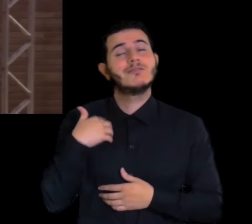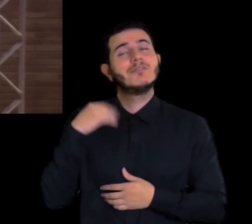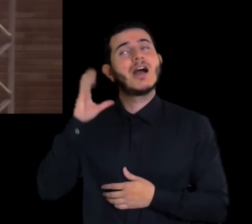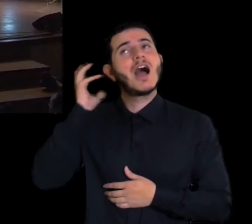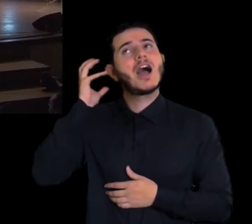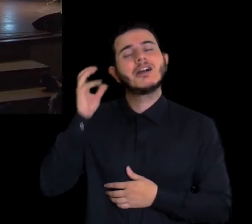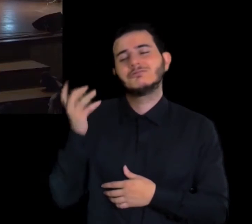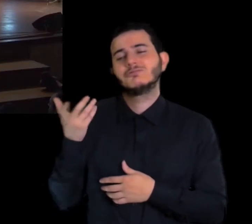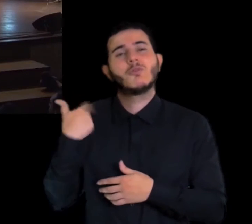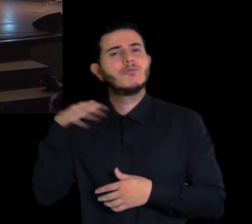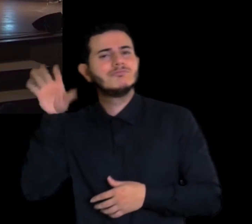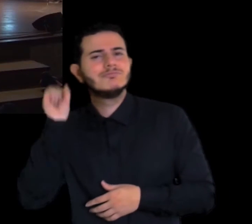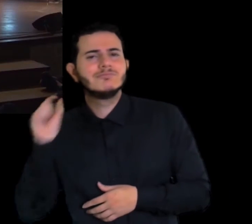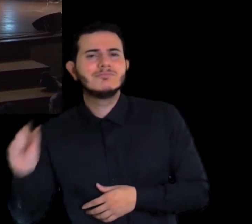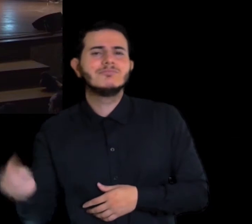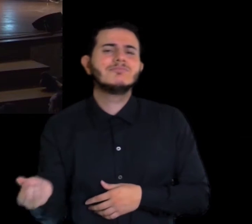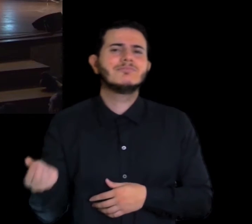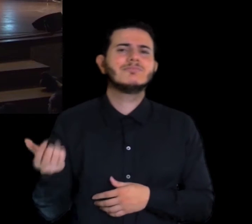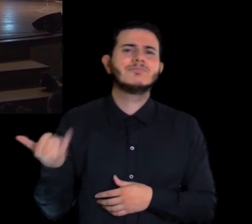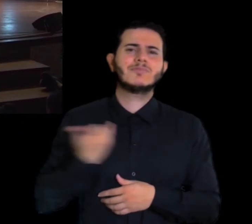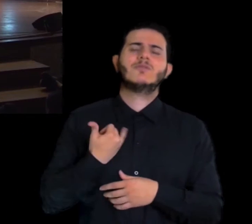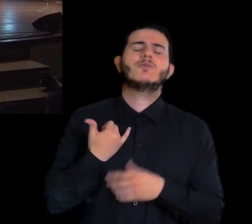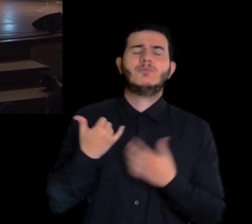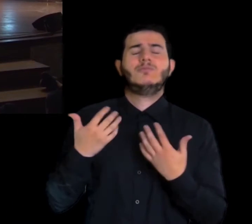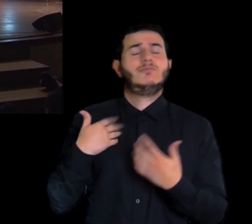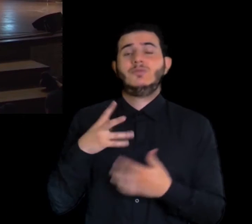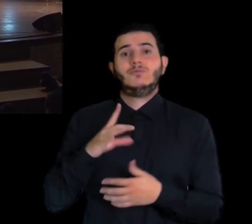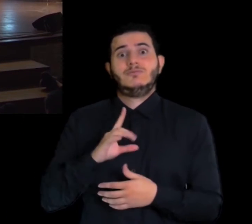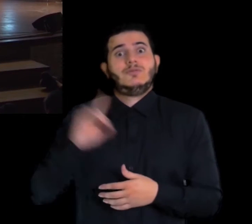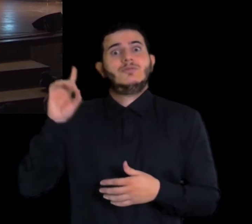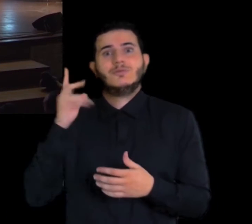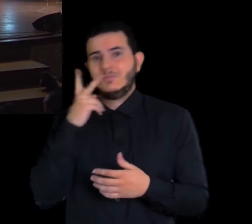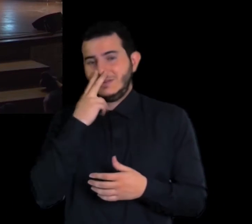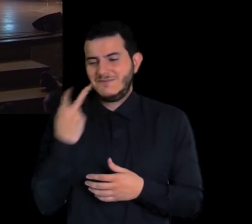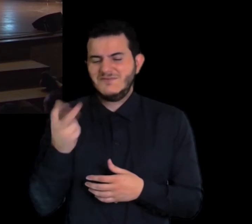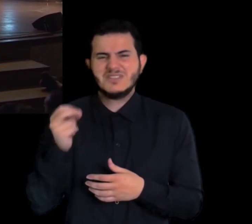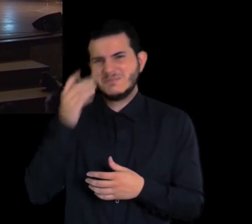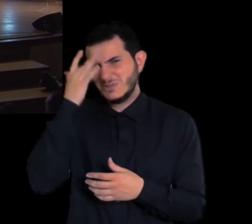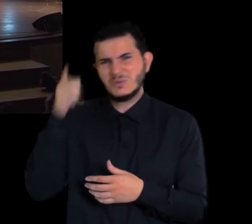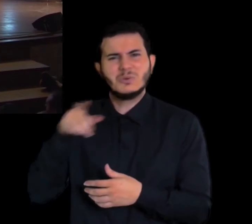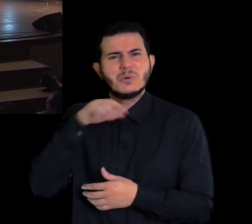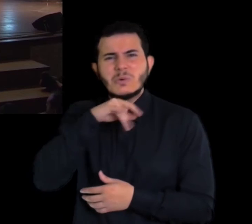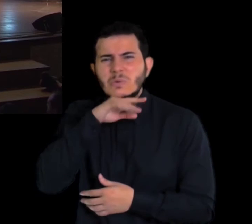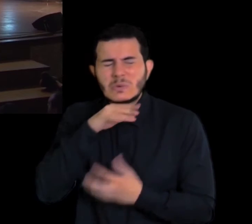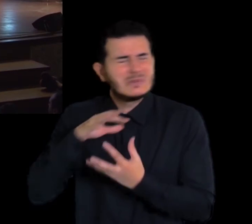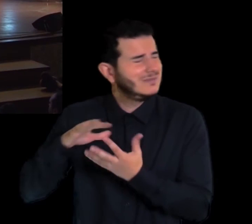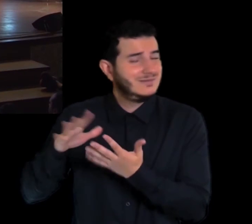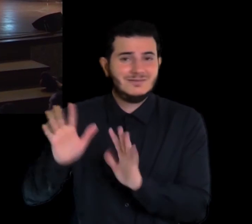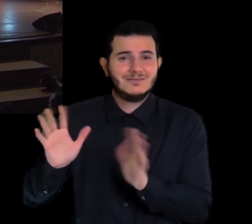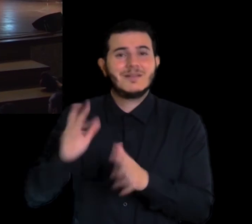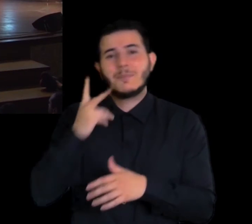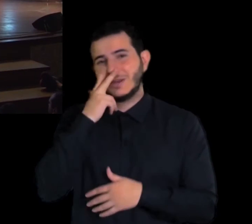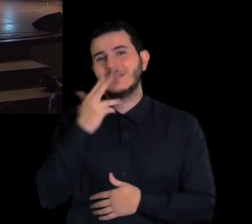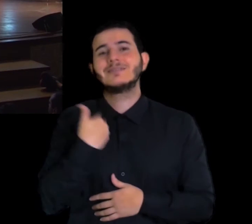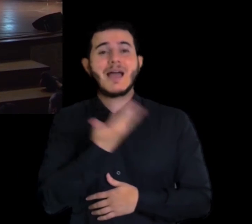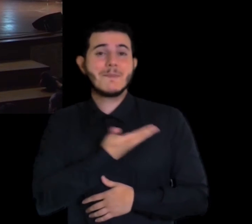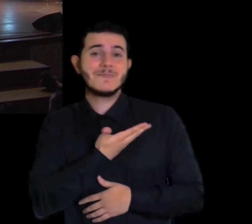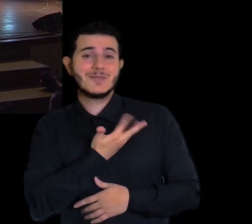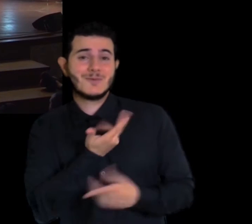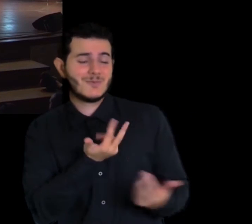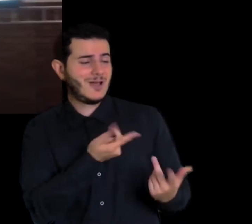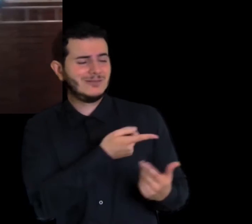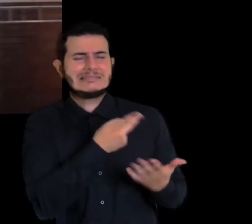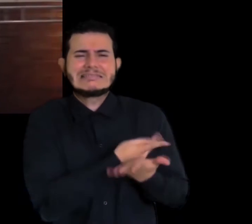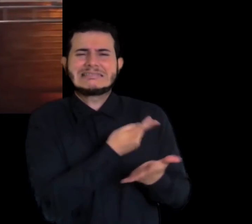ligo o rádio, a hora que eu ouço, parece que é tudo ao contrário. Você fala, meu Deus, parece que essas 20 são tudo. E sabe aquela sensação que você tem com um amigo seu que só faz